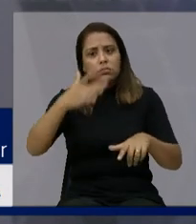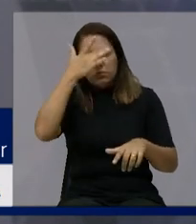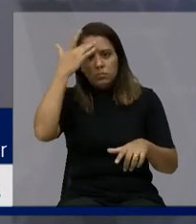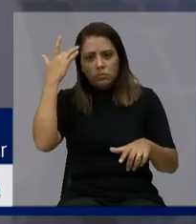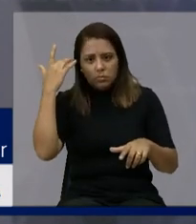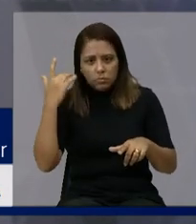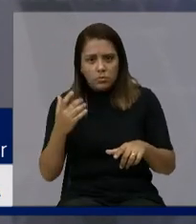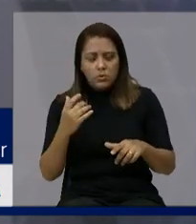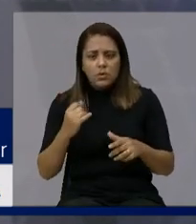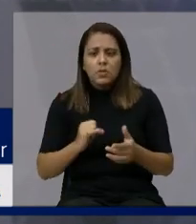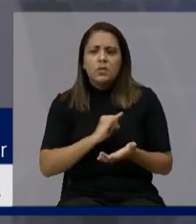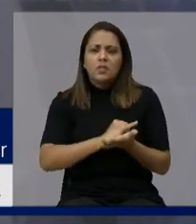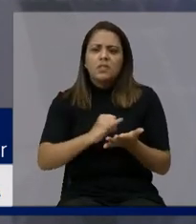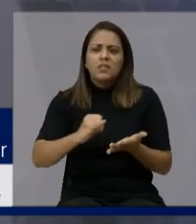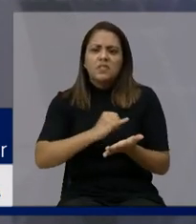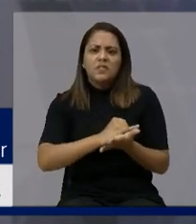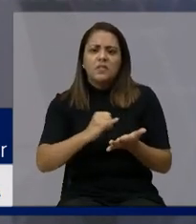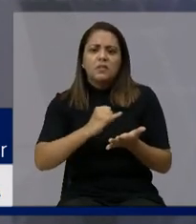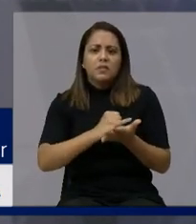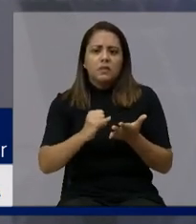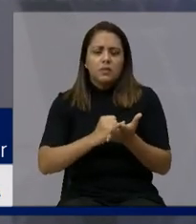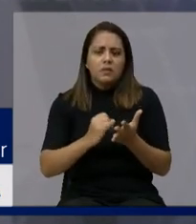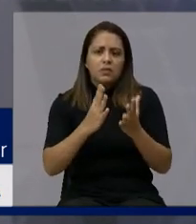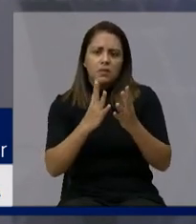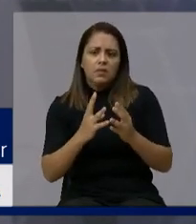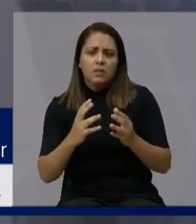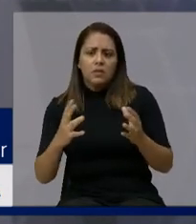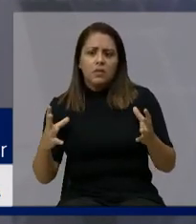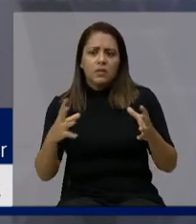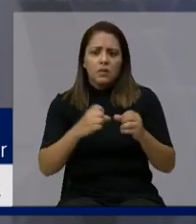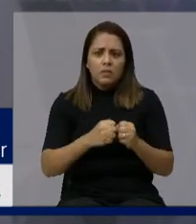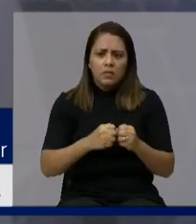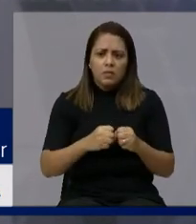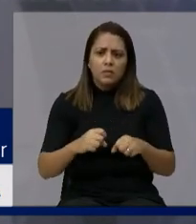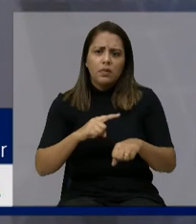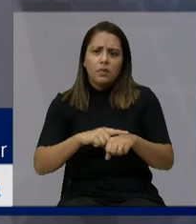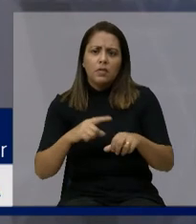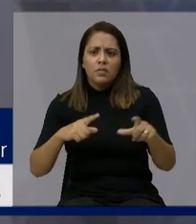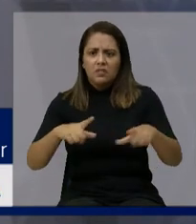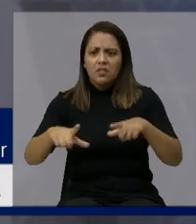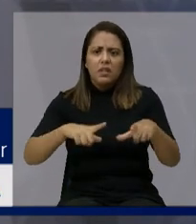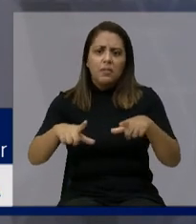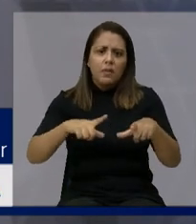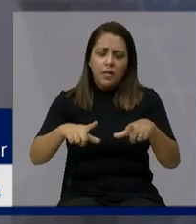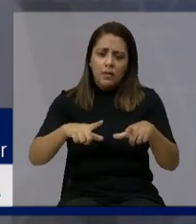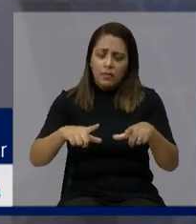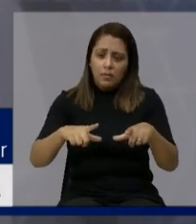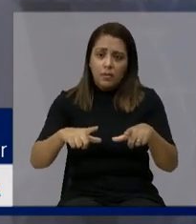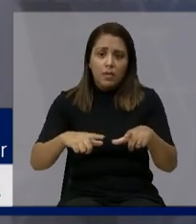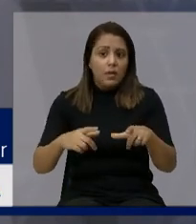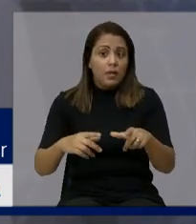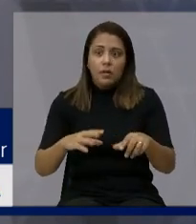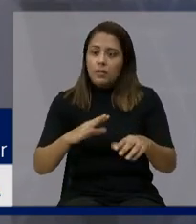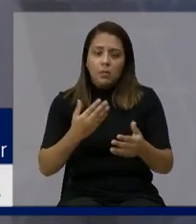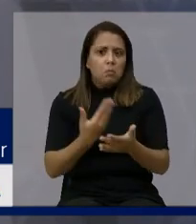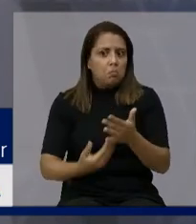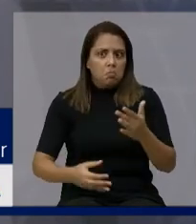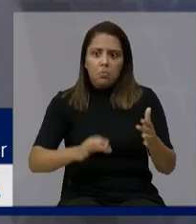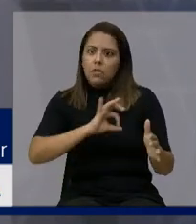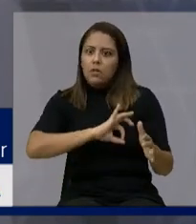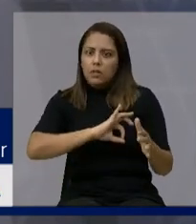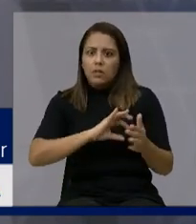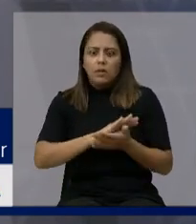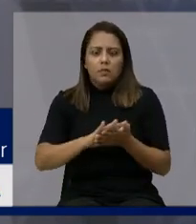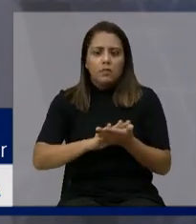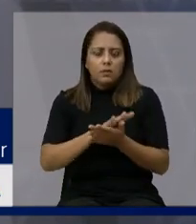índice inflacionário, redução da carga de trabalho sem a redução de salários do setor